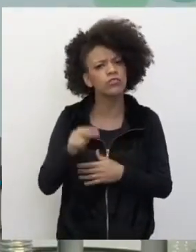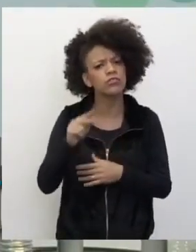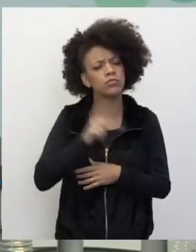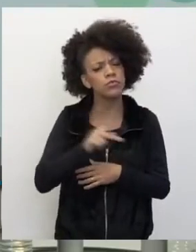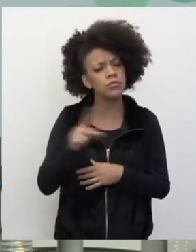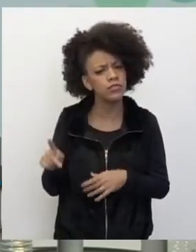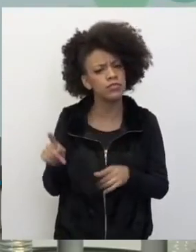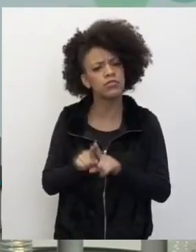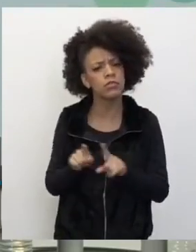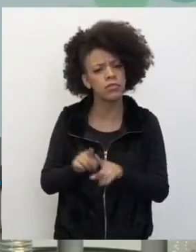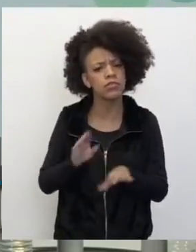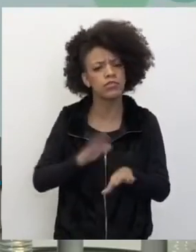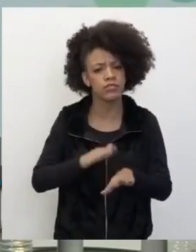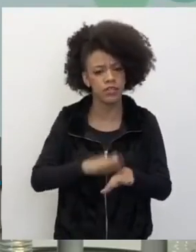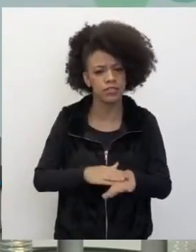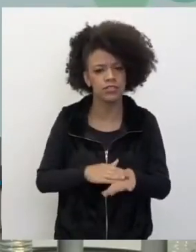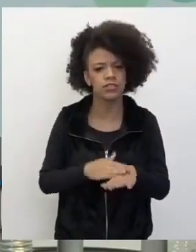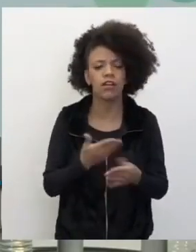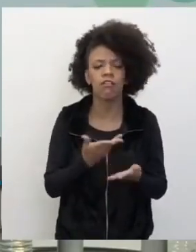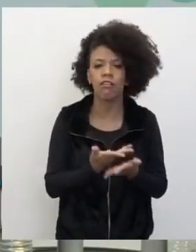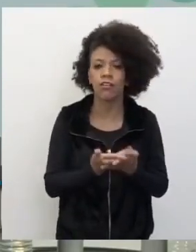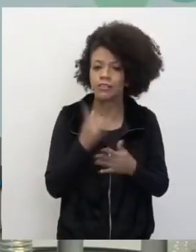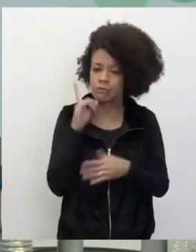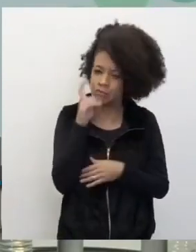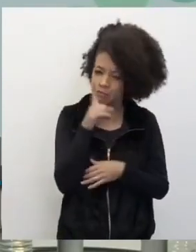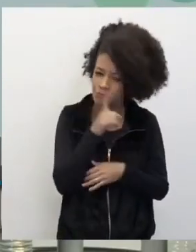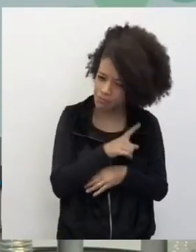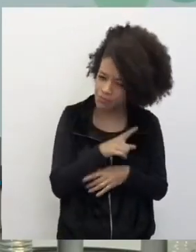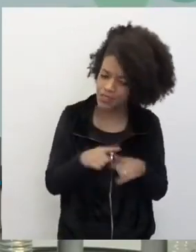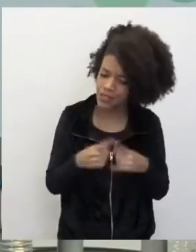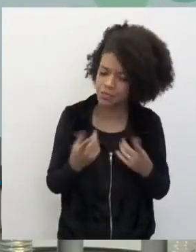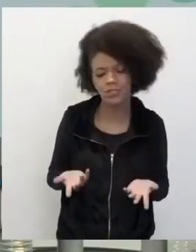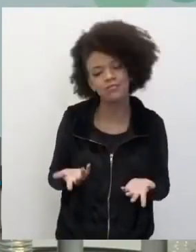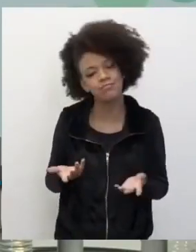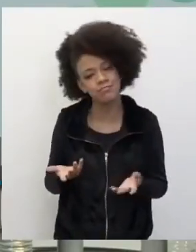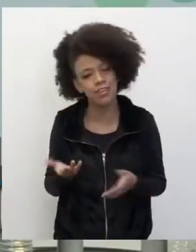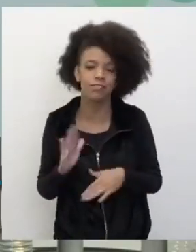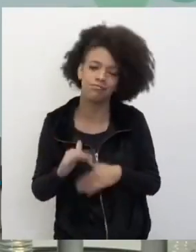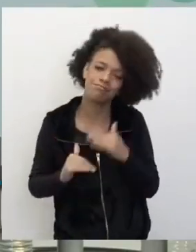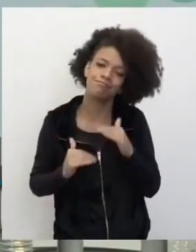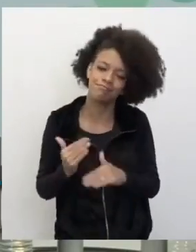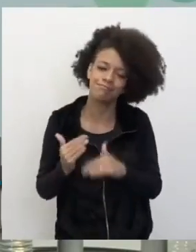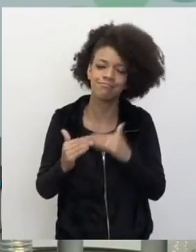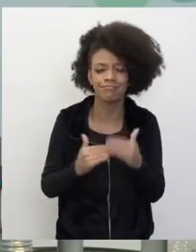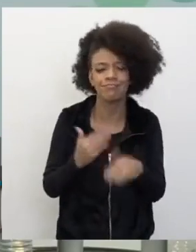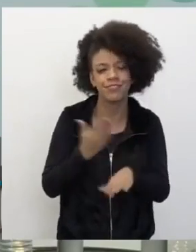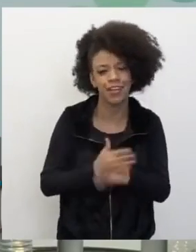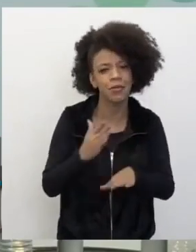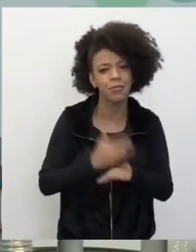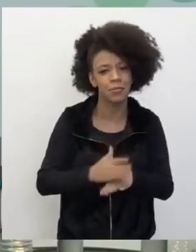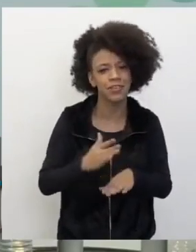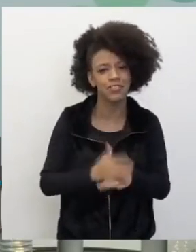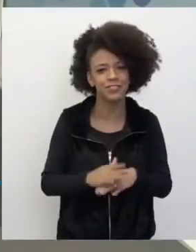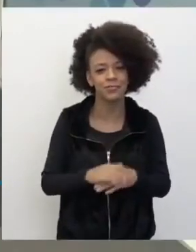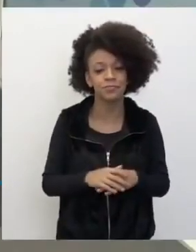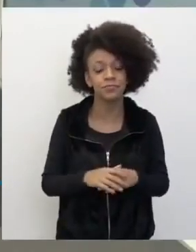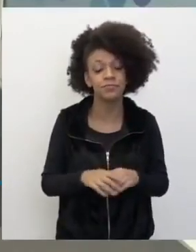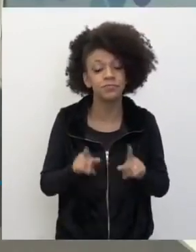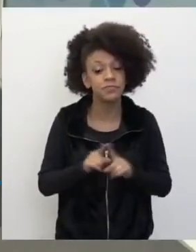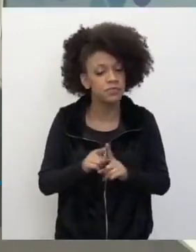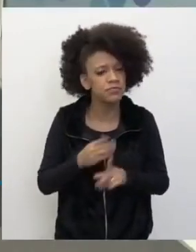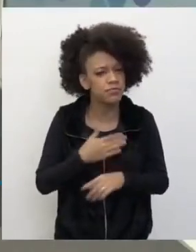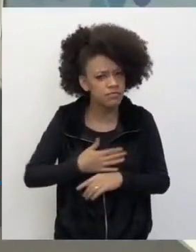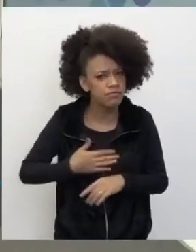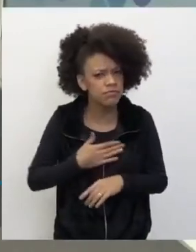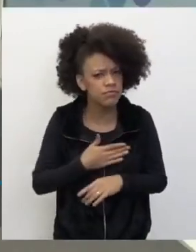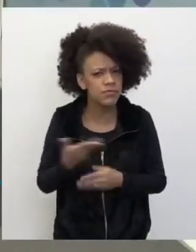que executam isso e aí foi bem complicado, mas aí é um exercício mental que dá para fazer também, né? E exercício gostoso, você